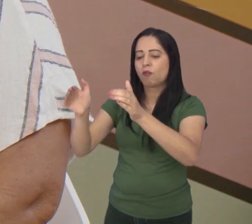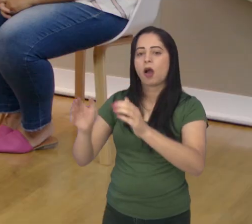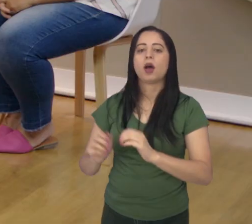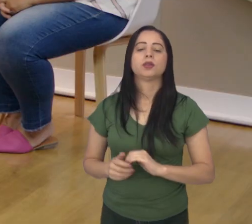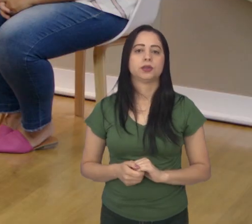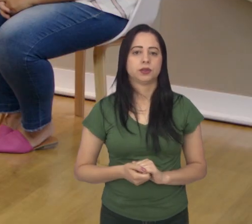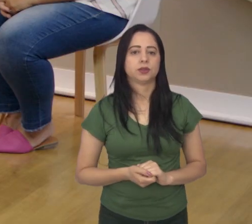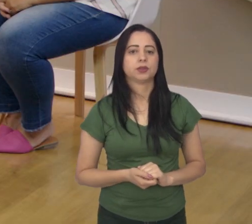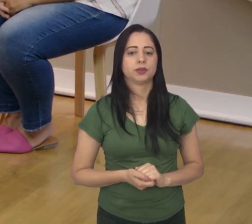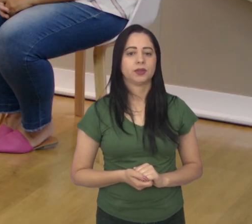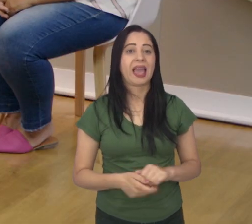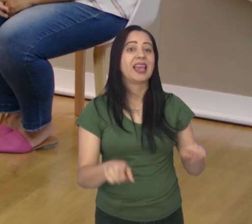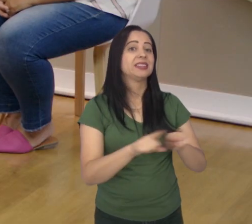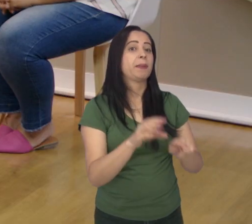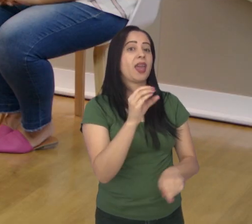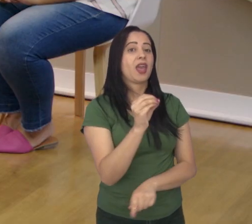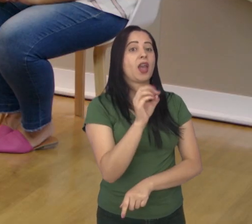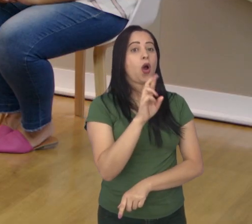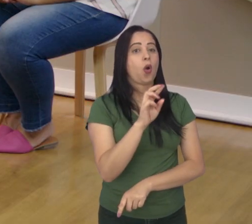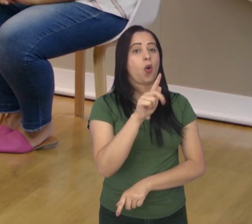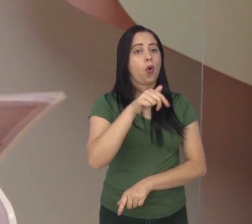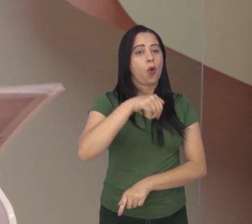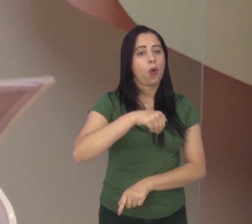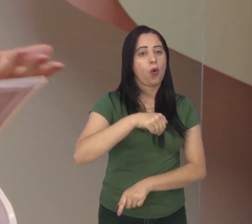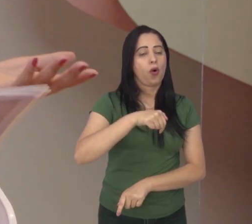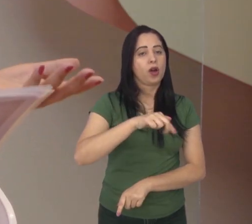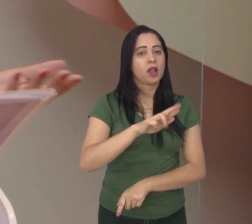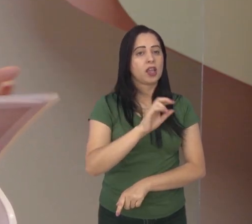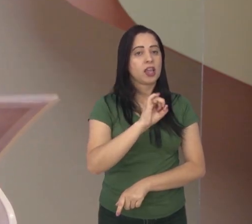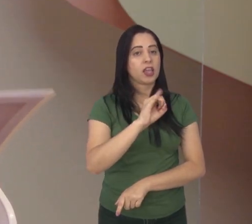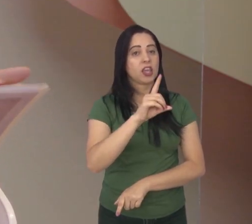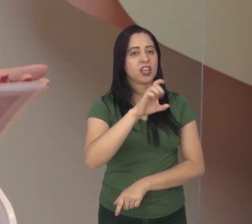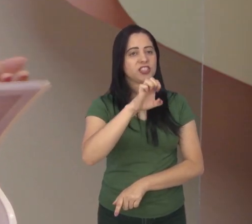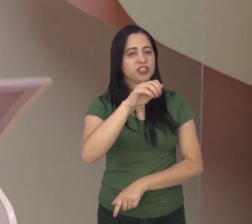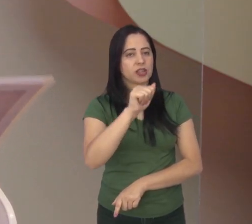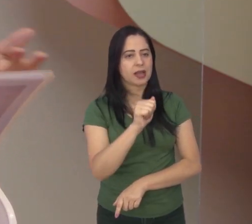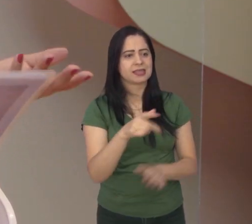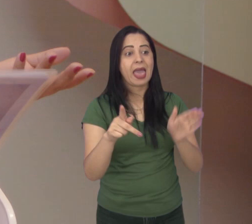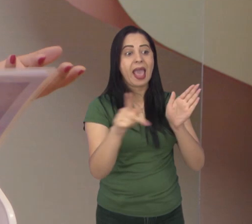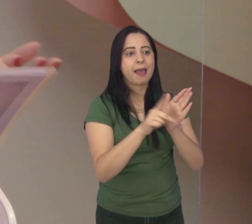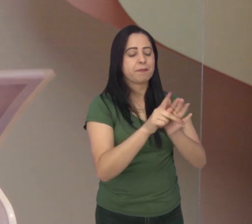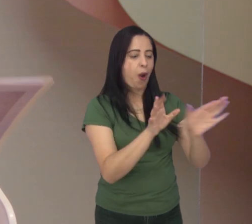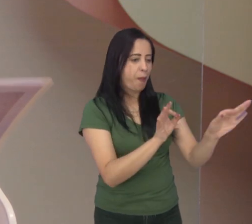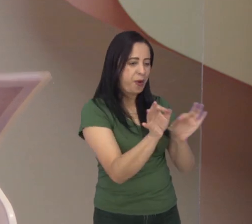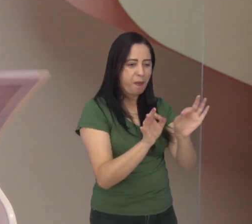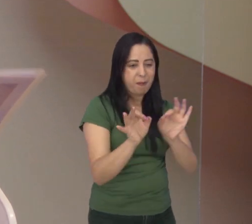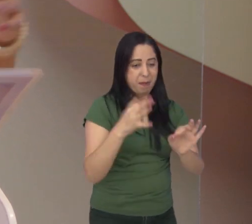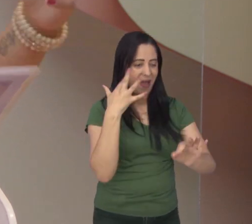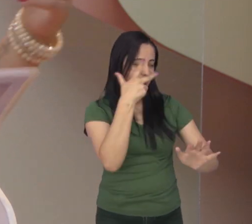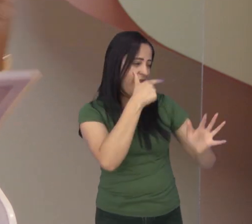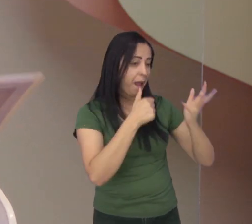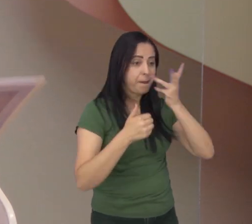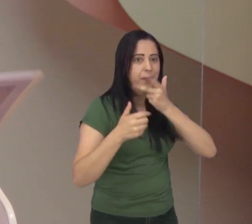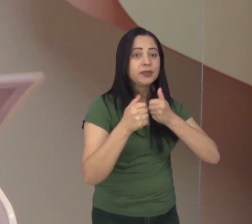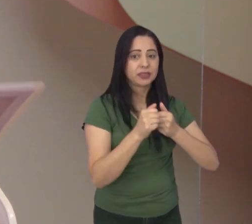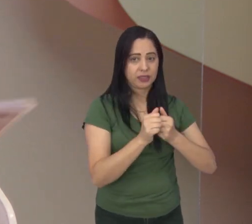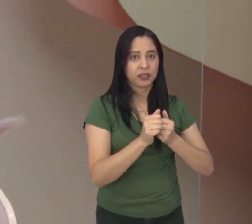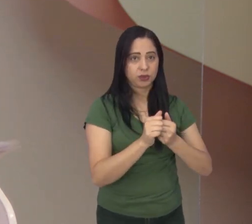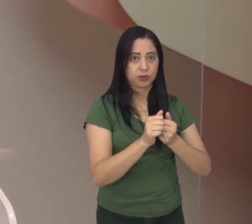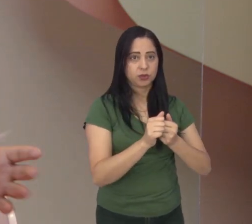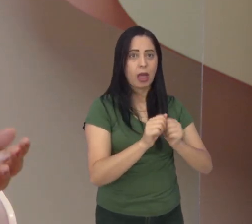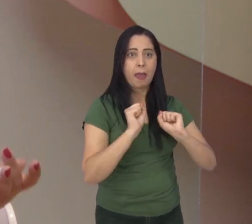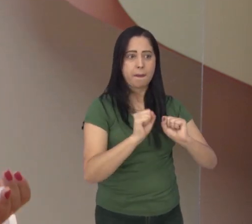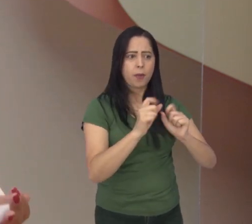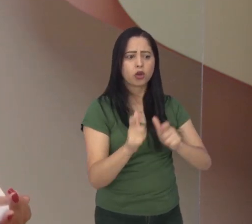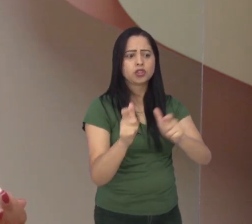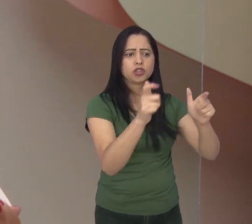Ótimo. Bom, e as orquídeas são verdadeiras aliadas para a decoração. Delicadas, charmosas, elas se adaptam em vários ambientes.